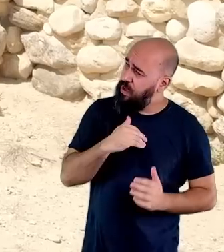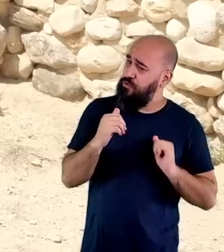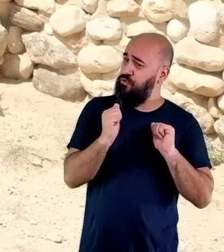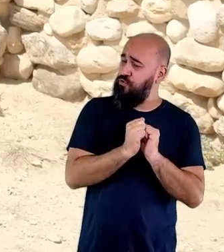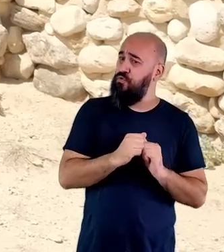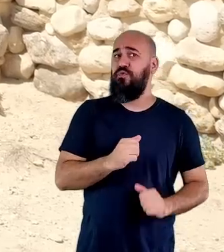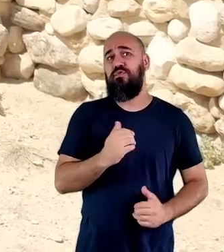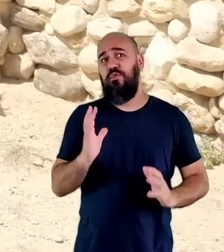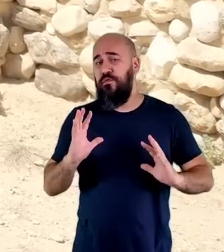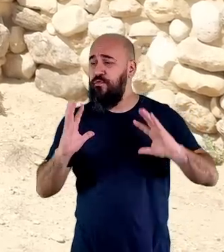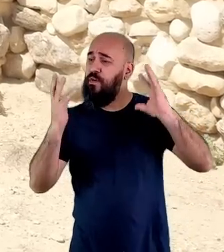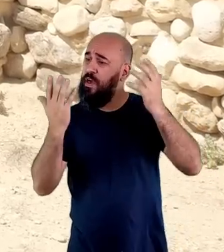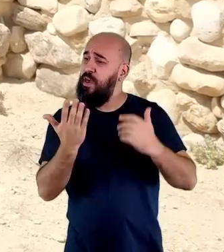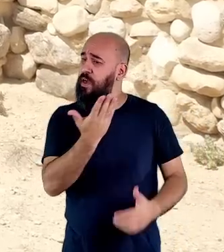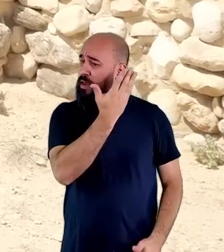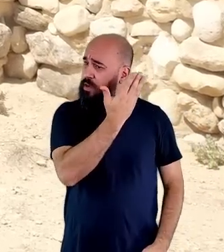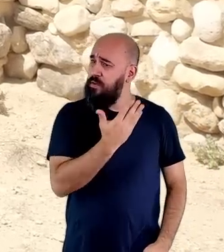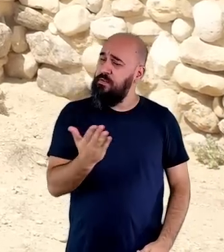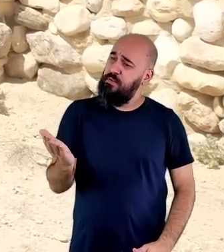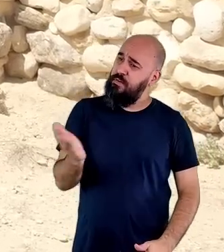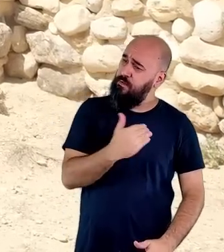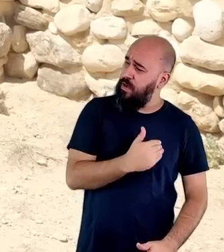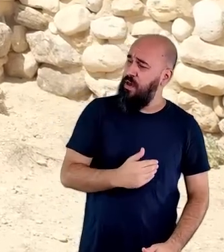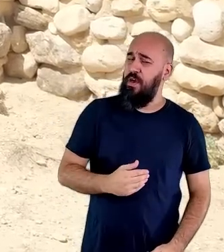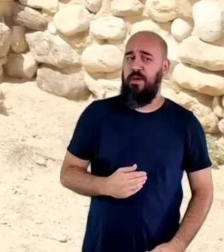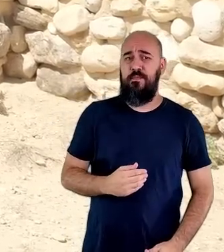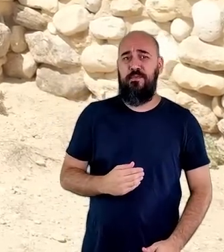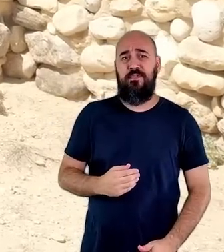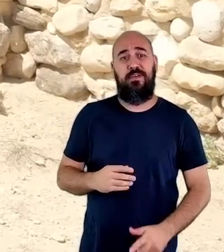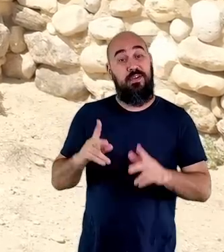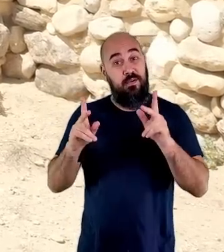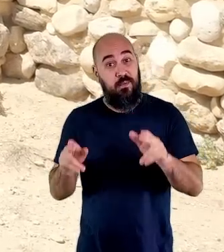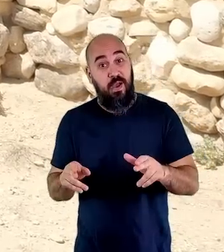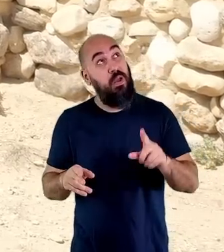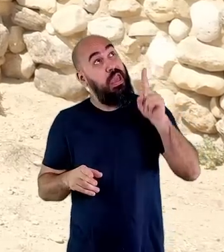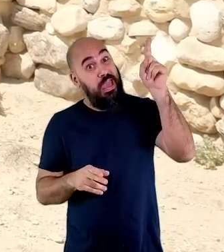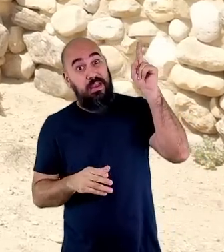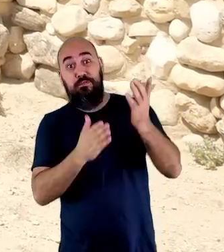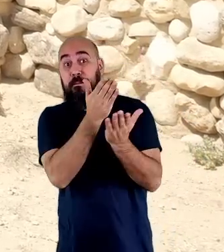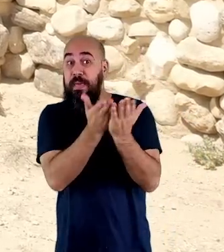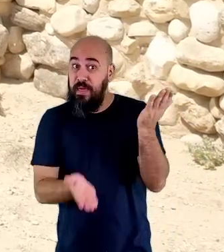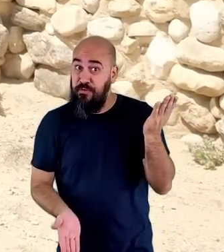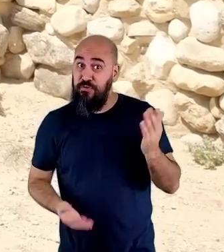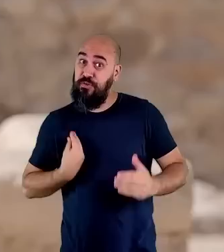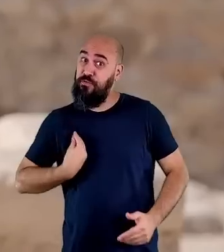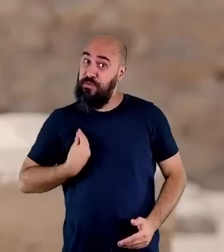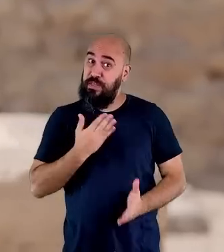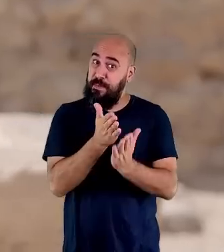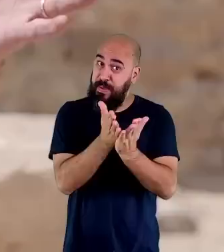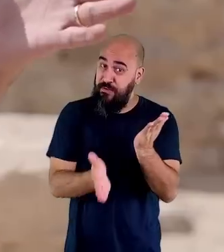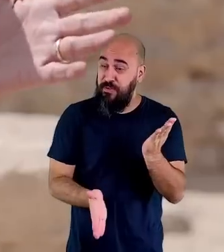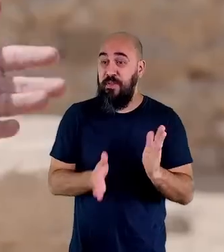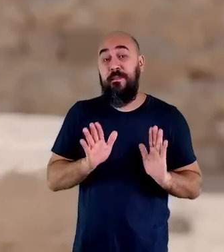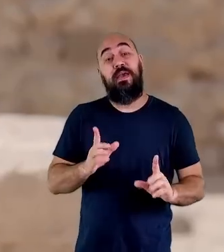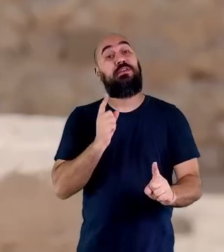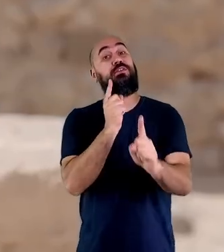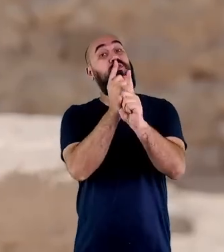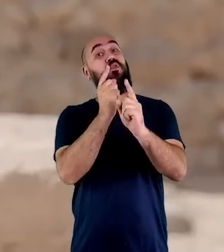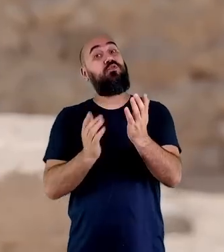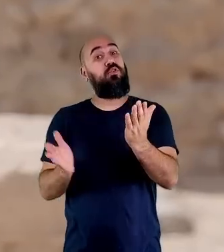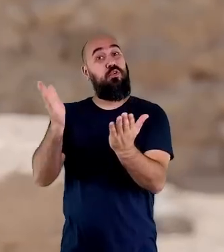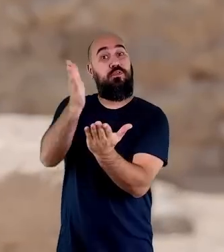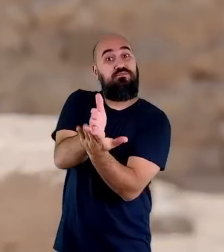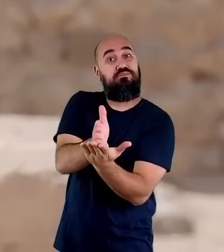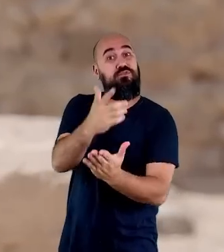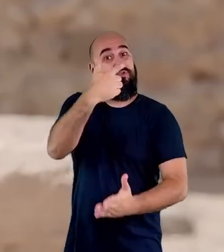estava recebendo pessoas que estavam mortas e reviveram, estavam perdidas e foram encontradas. Tudo isto me ajuda